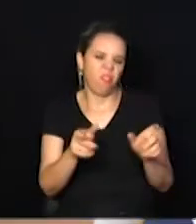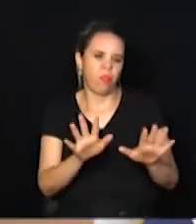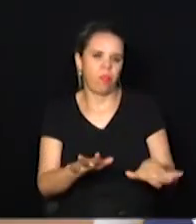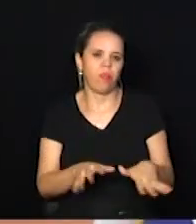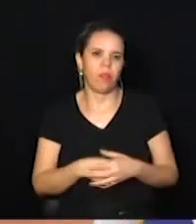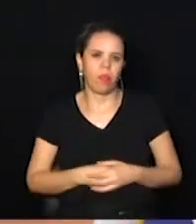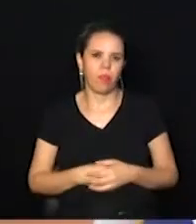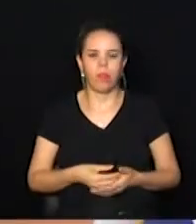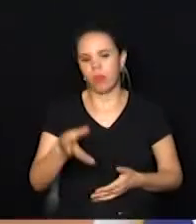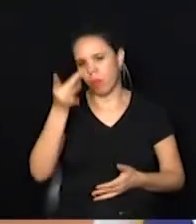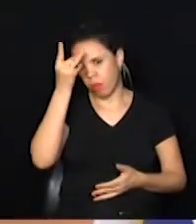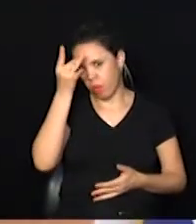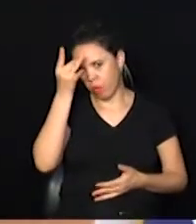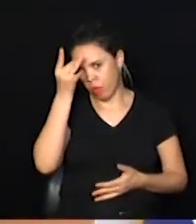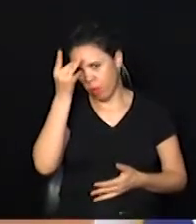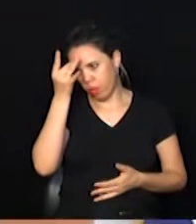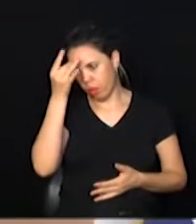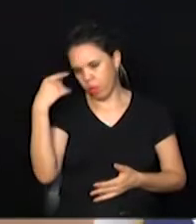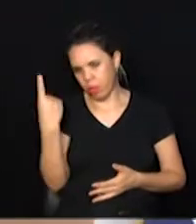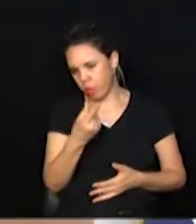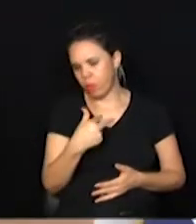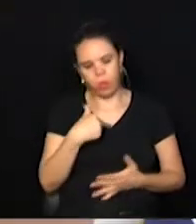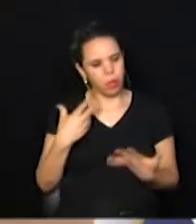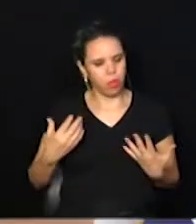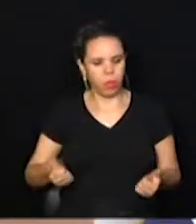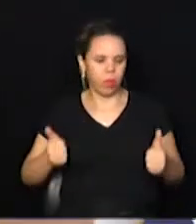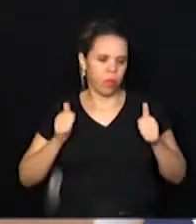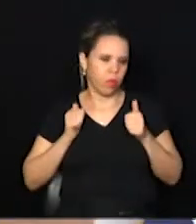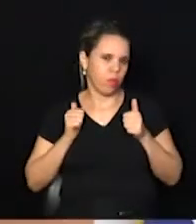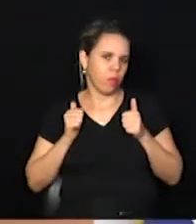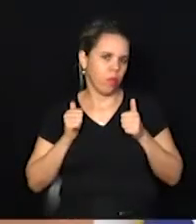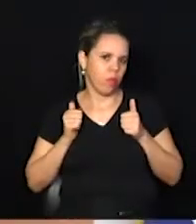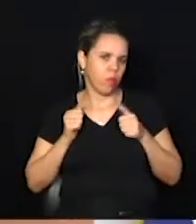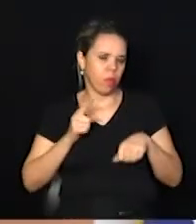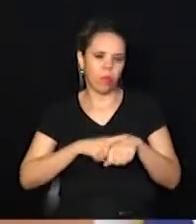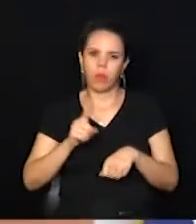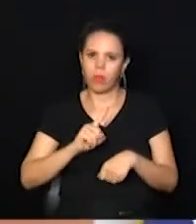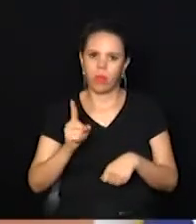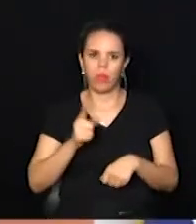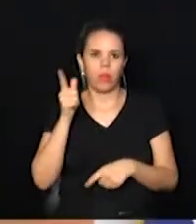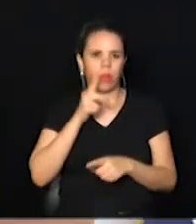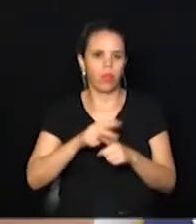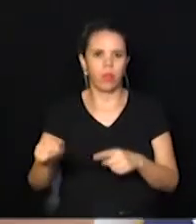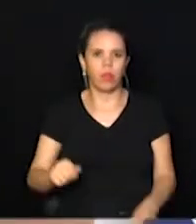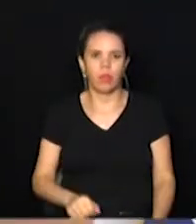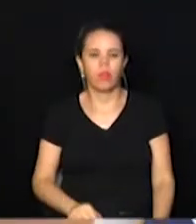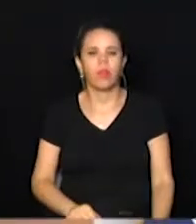como lição para nós todos. Nós não podemos, doutora, em nenhum momento, quando ganha eleição, ficar na